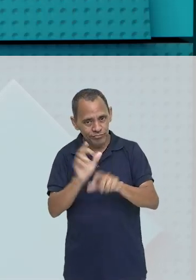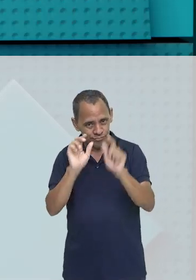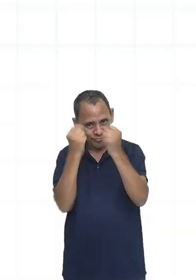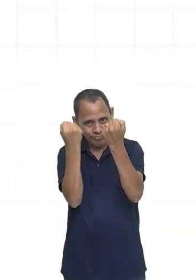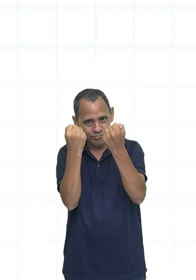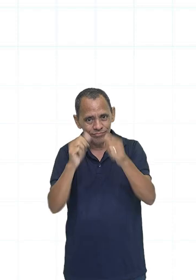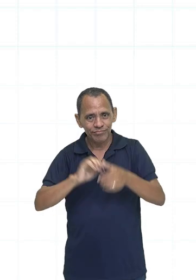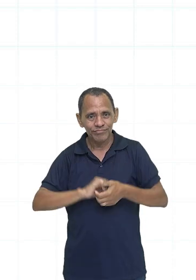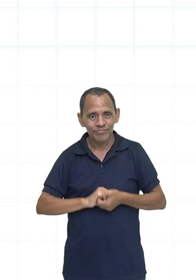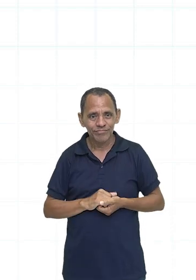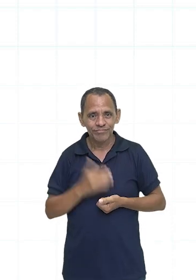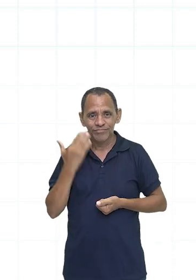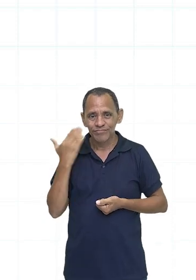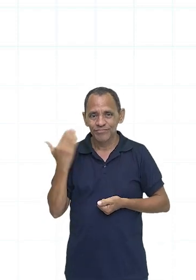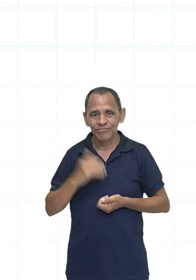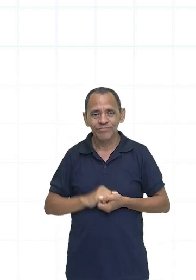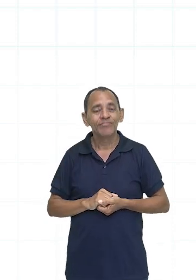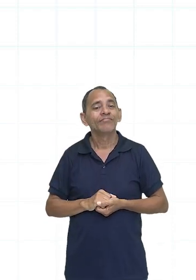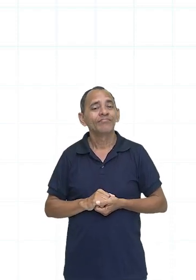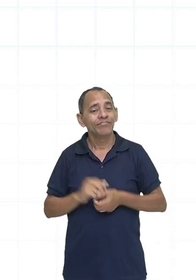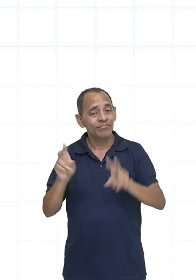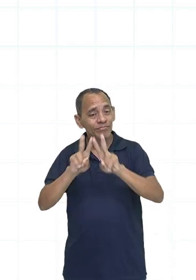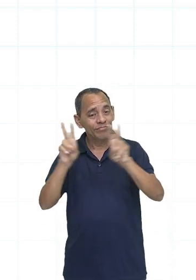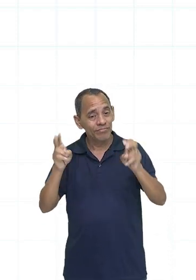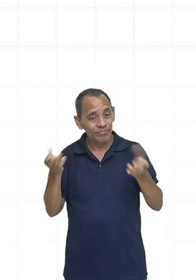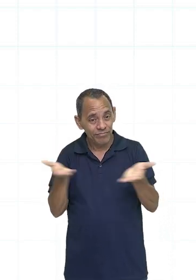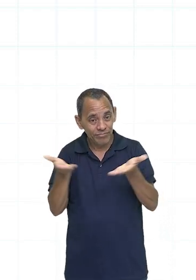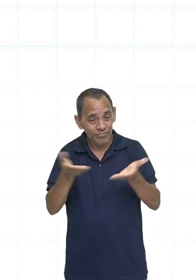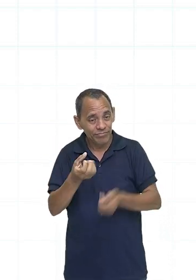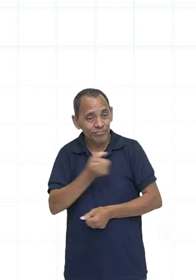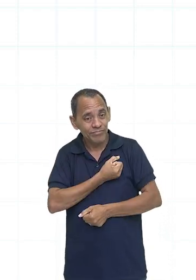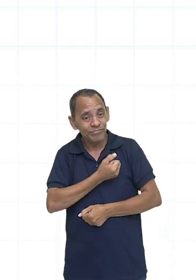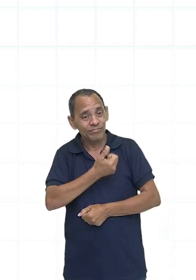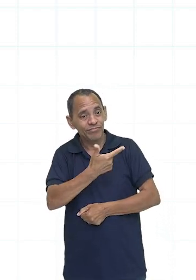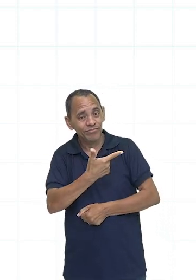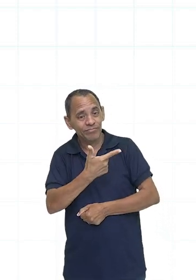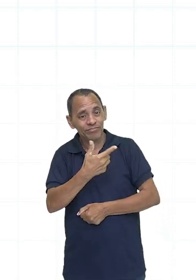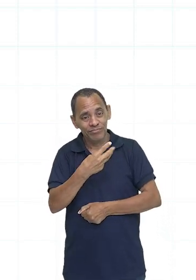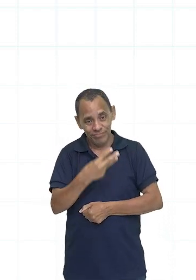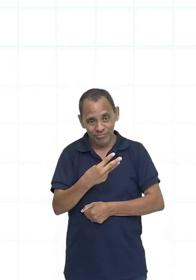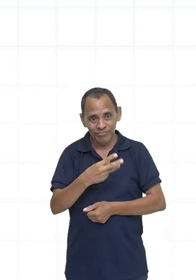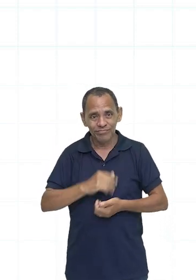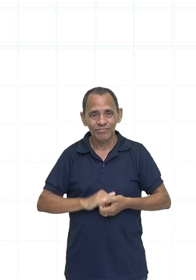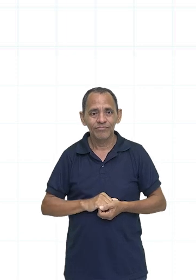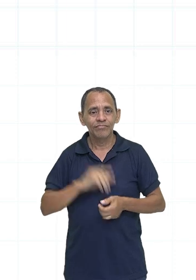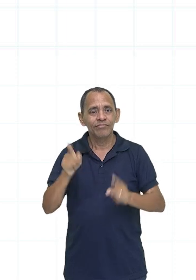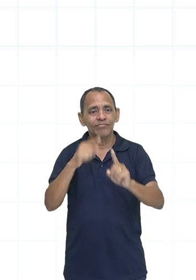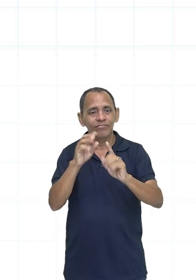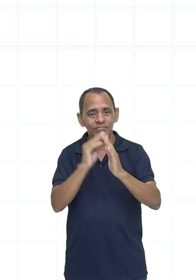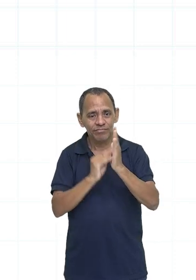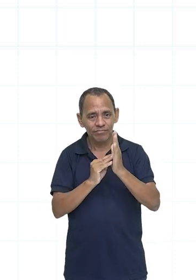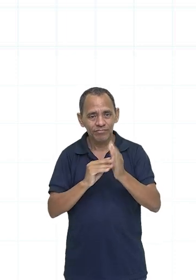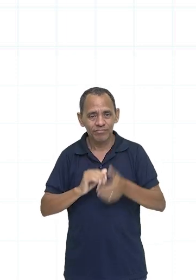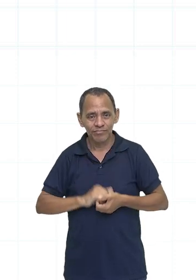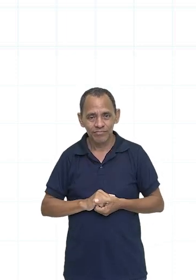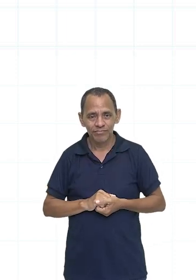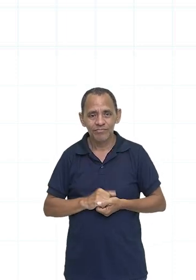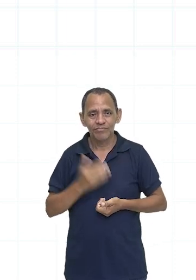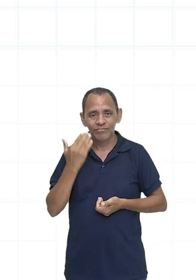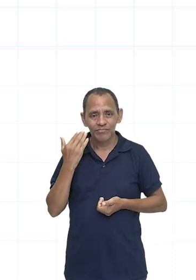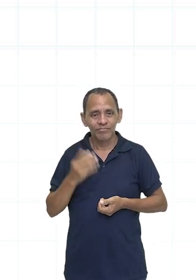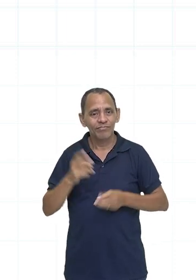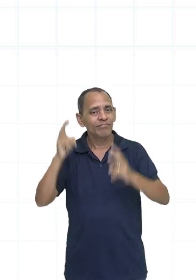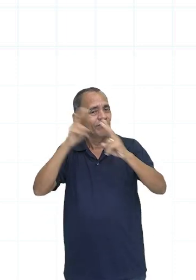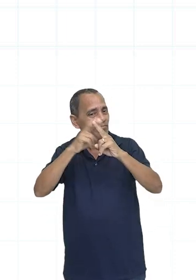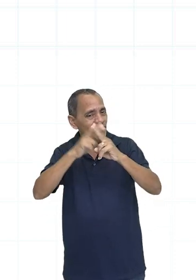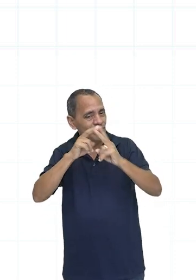lá? Muito bem, hoje é a nossa aula 23, o nosso objeto de conhecimento Lutas do Mundo e